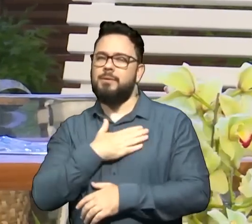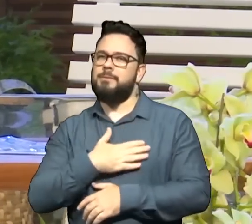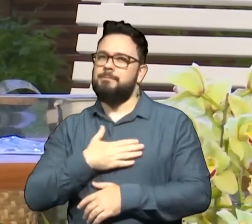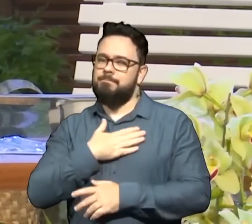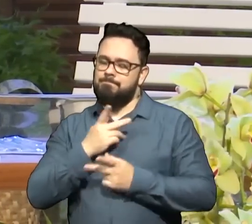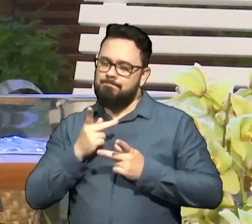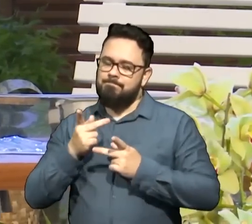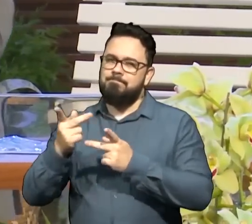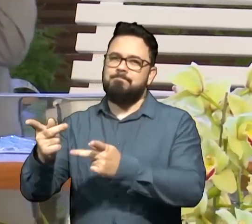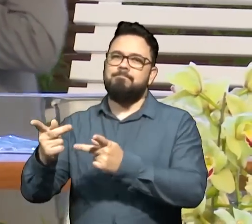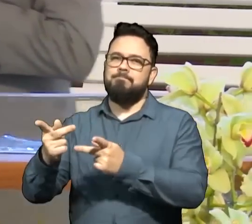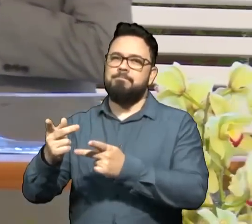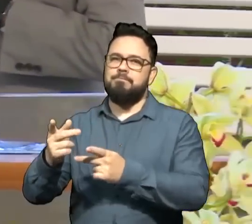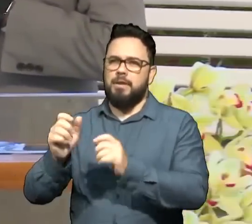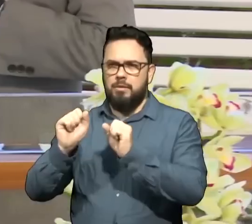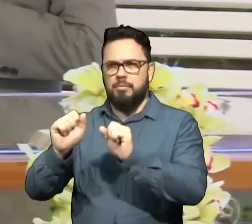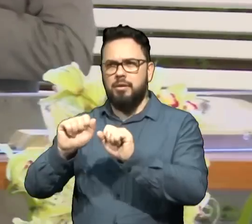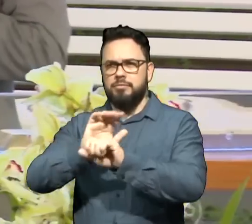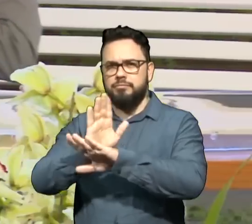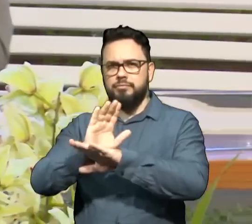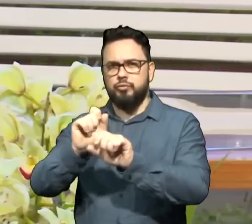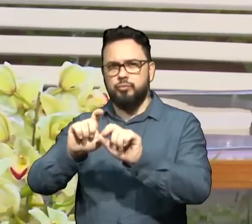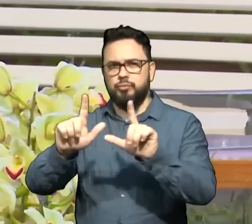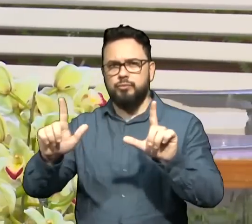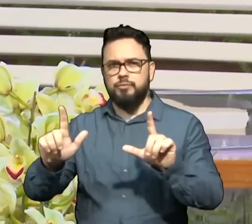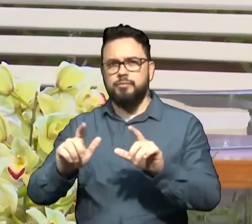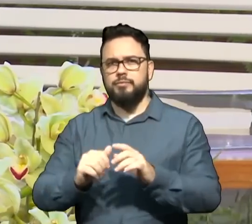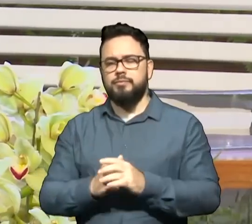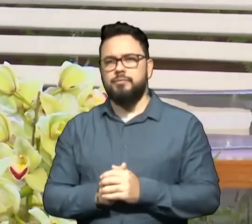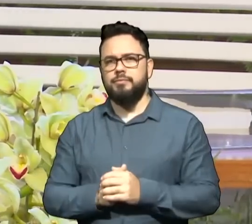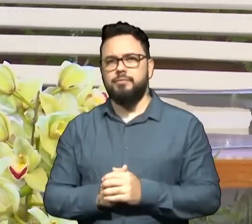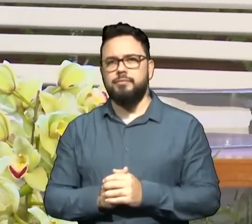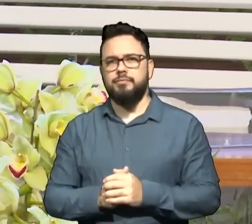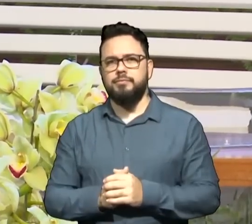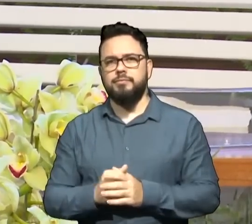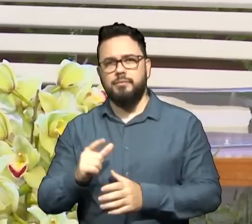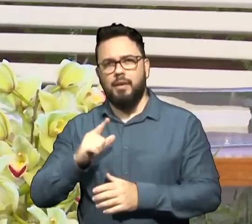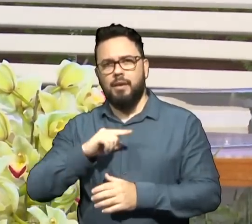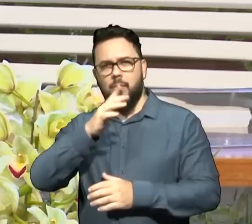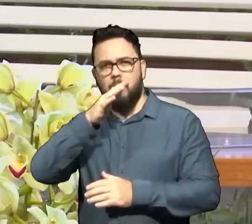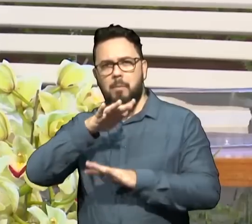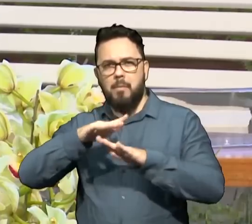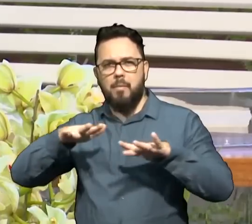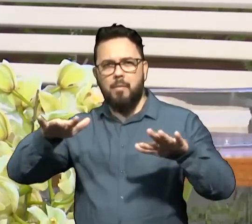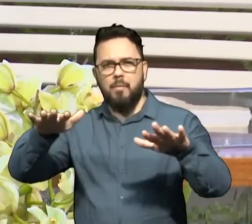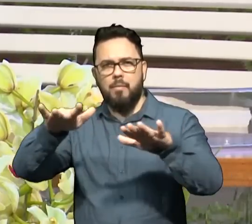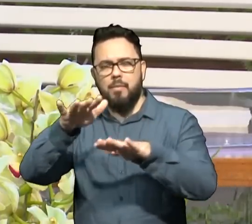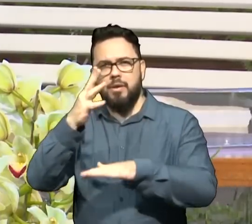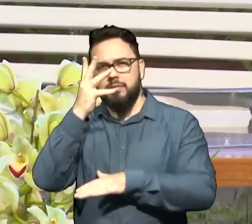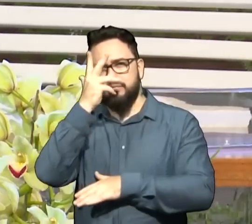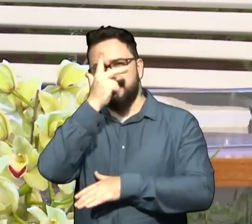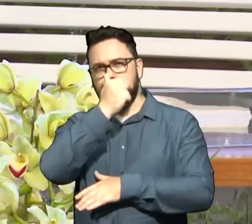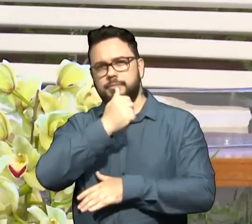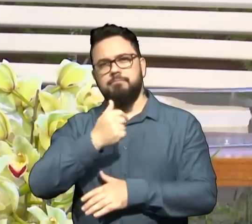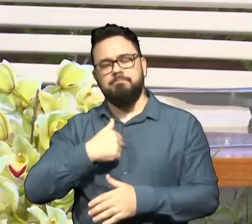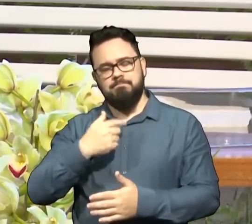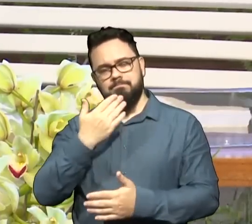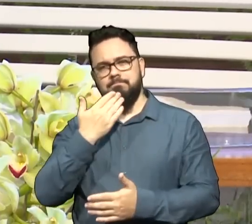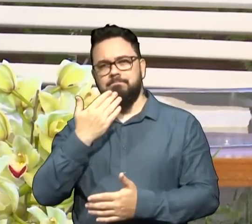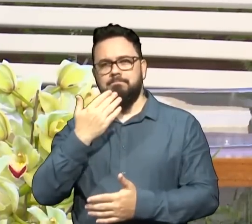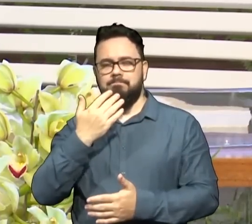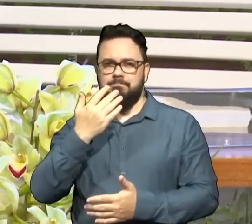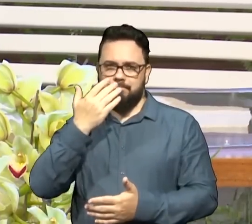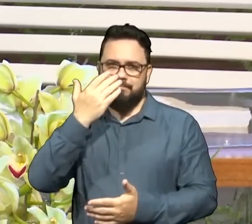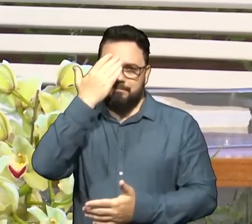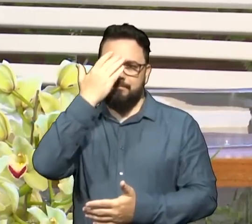visitar pode colocar o play Patmos tem um mar lindo e eu confesso para vocês que